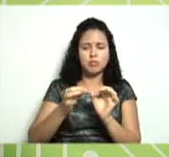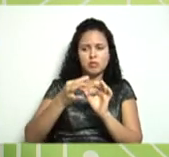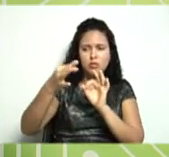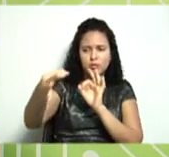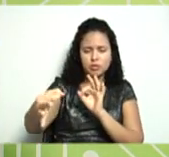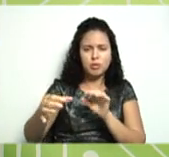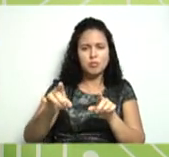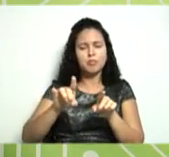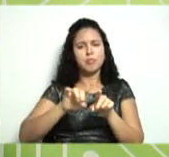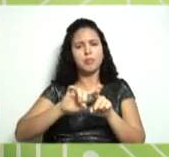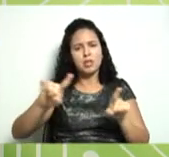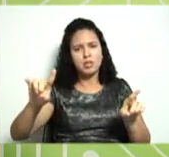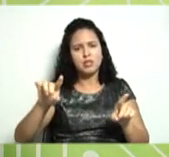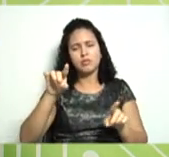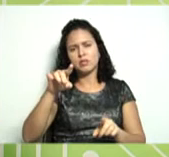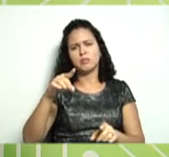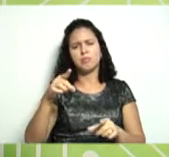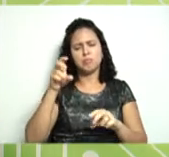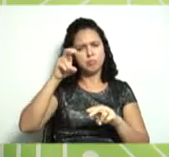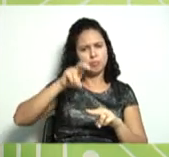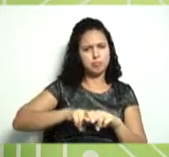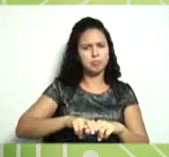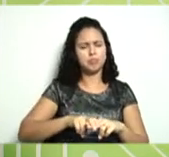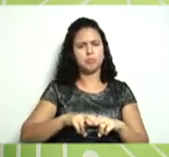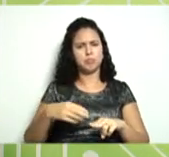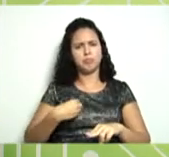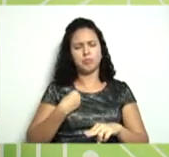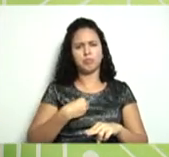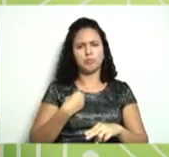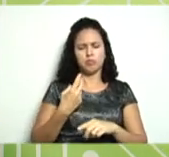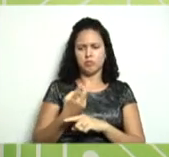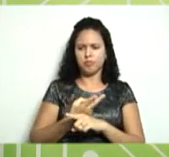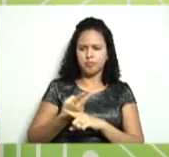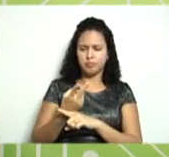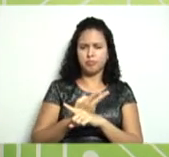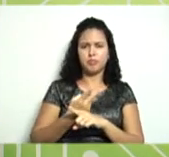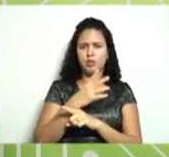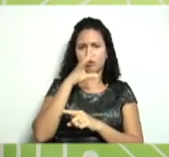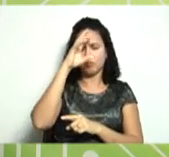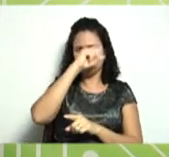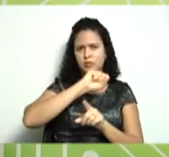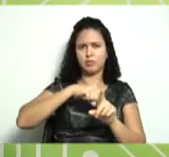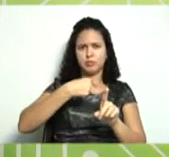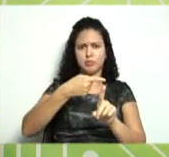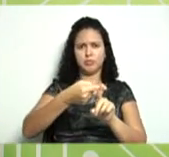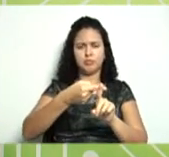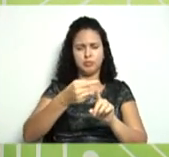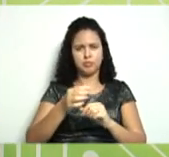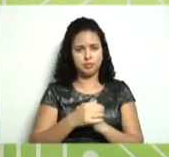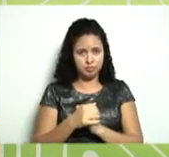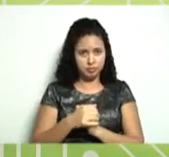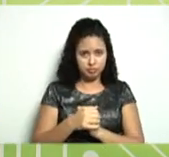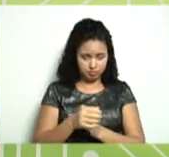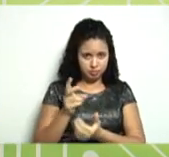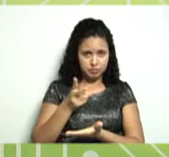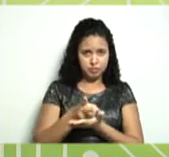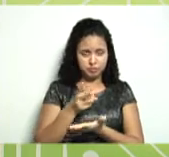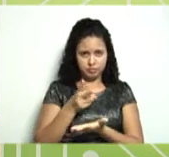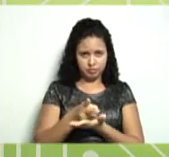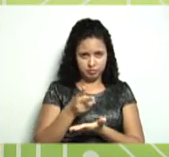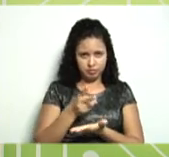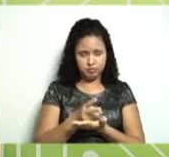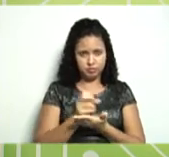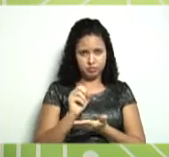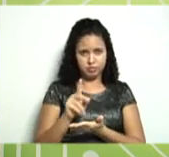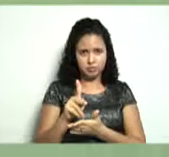bom saber que vocês estão aí presentes, buscando e querendo aprender mais. Vamos dar continuidade, então, ao